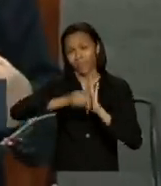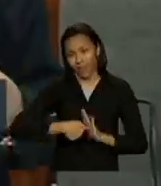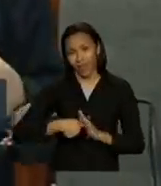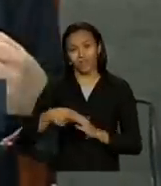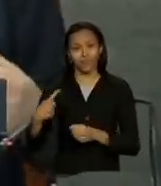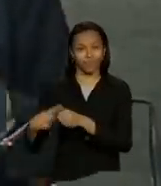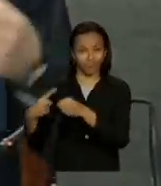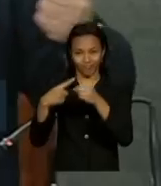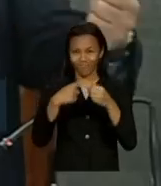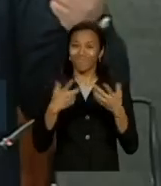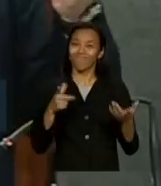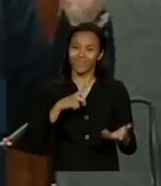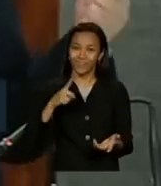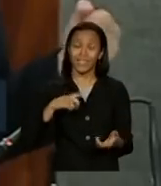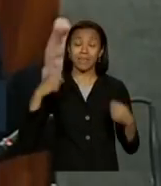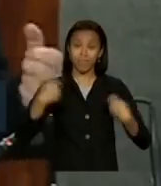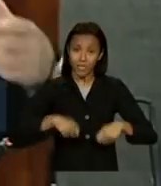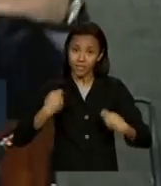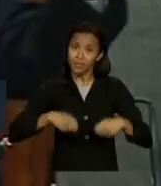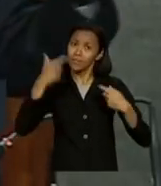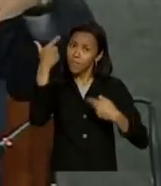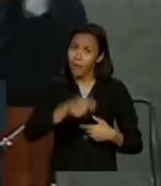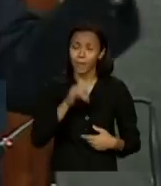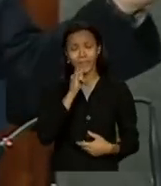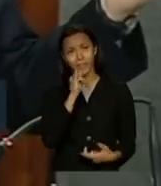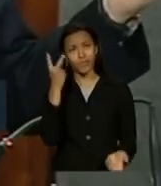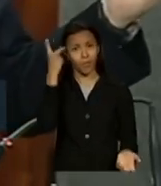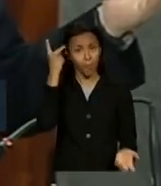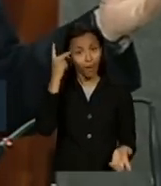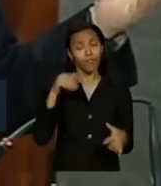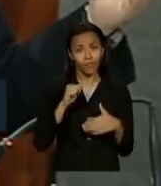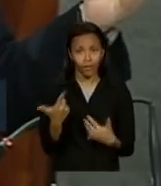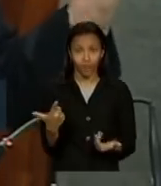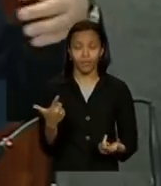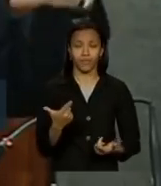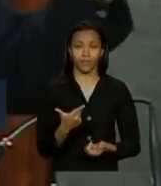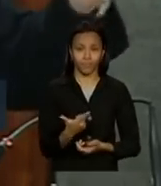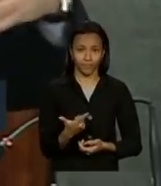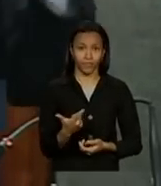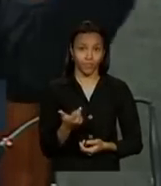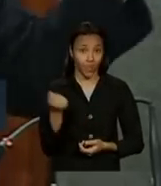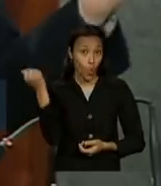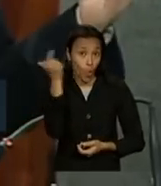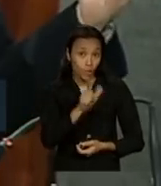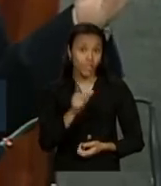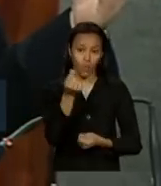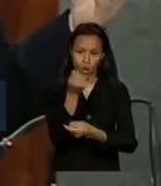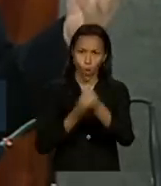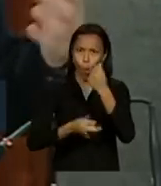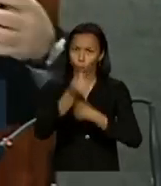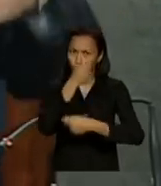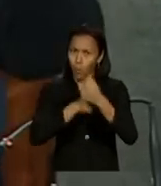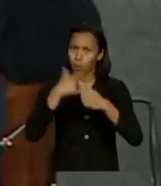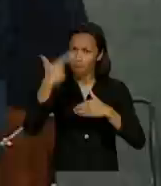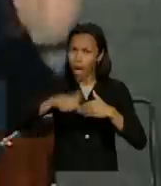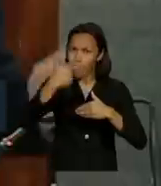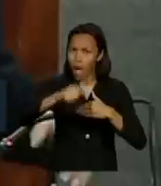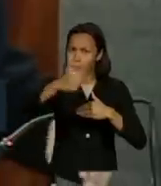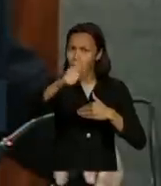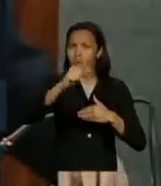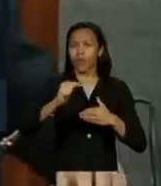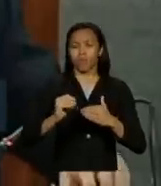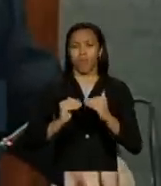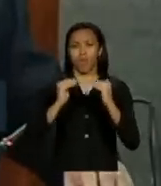o onde é mais necessário vamos dizer São Paulo lógico resultado econômico pode ser maior ainda né mas a turma